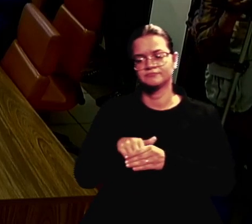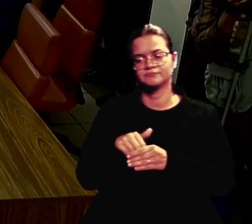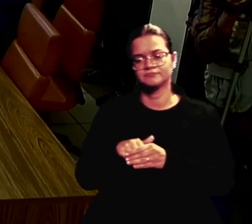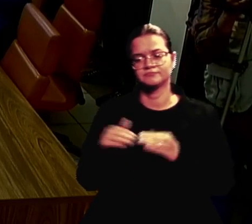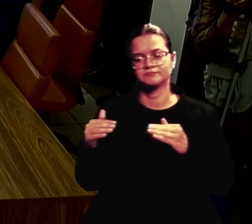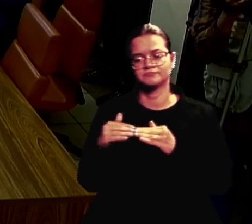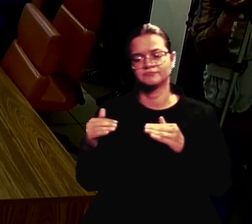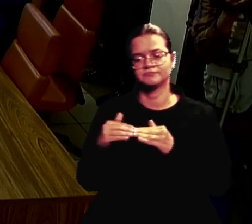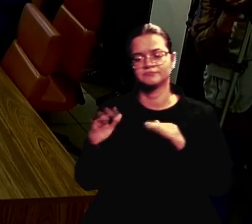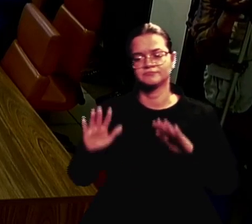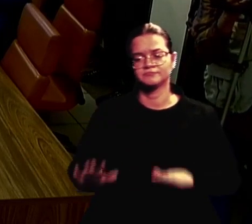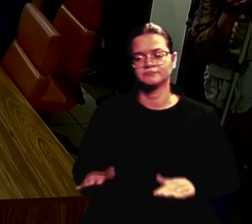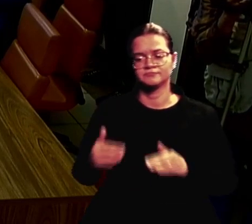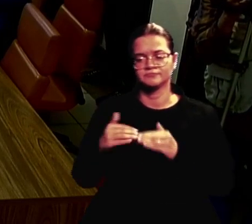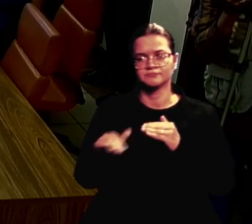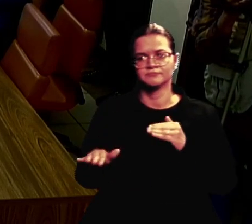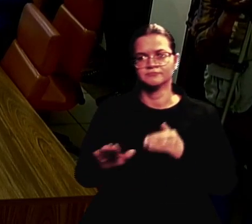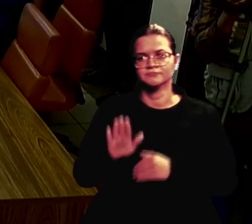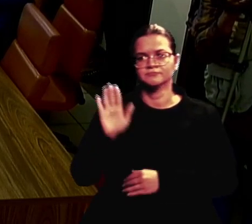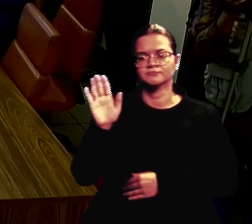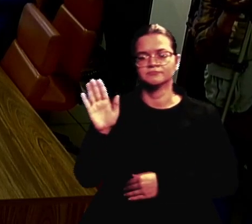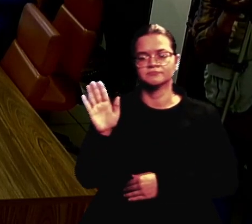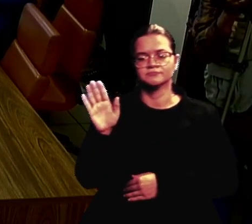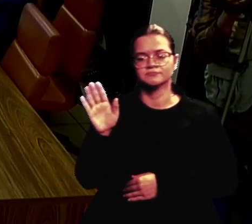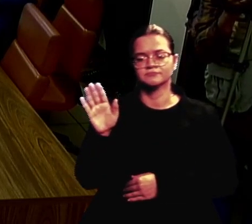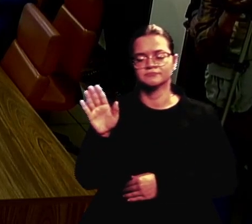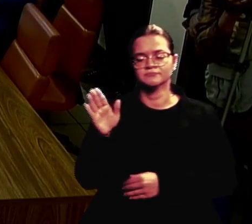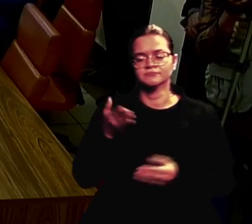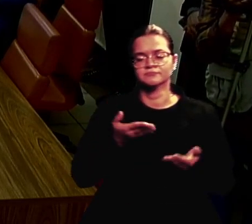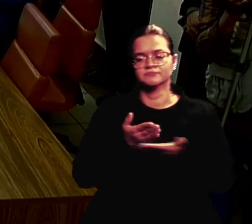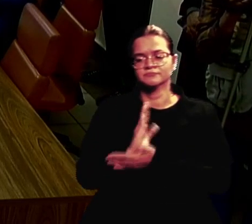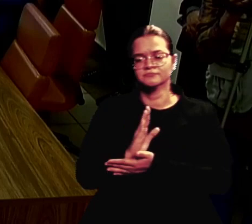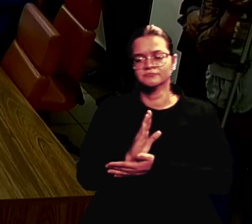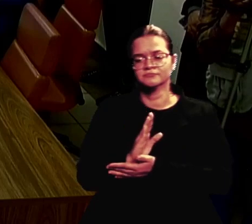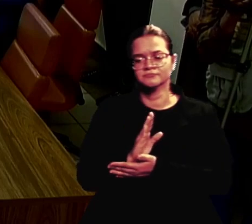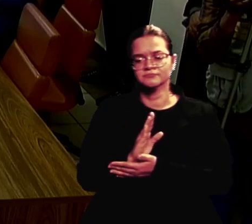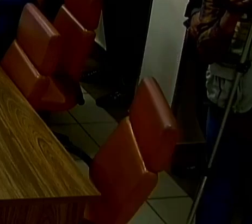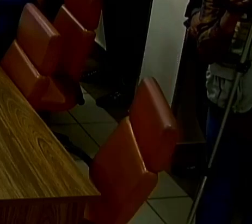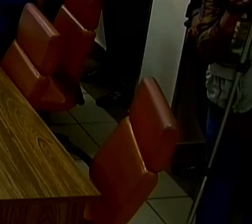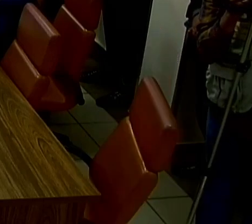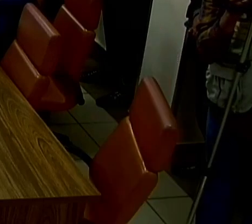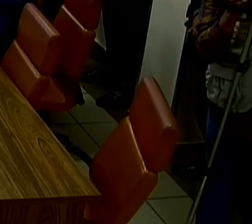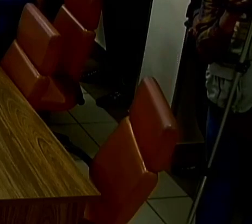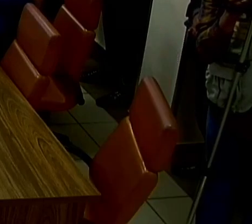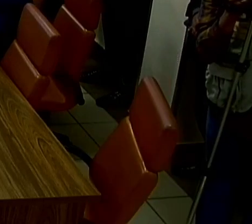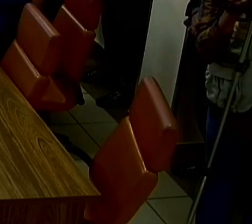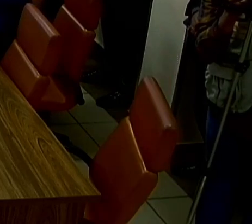William. Favorável à submissão da comissão, contrário se manifestem. Aprovado o projeto.